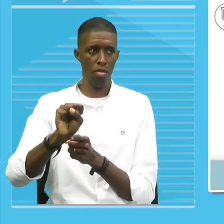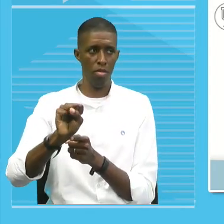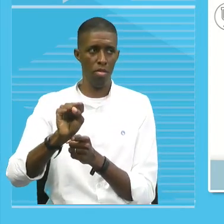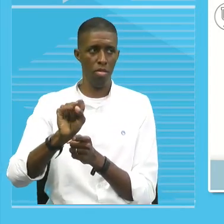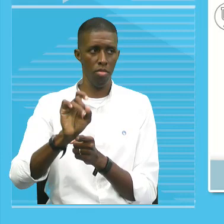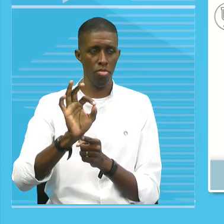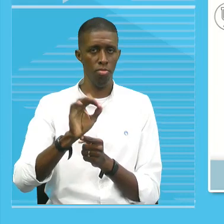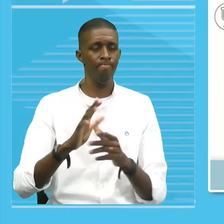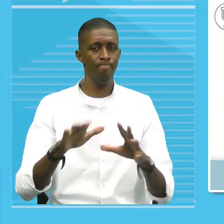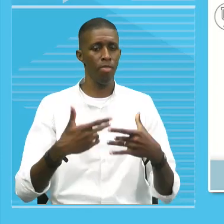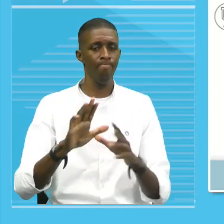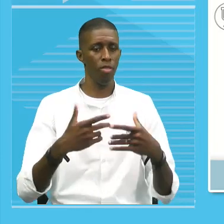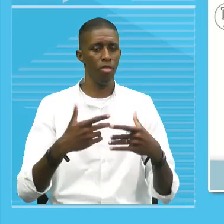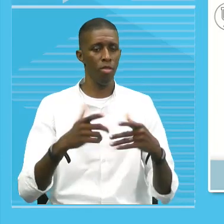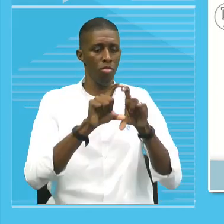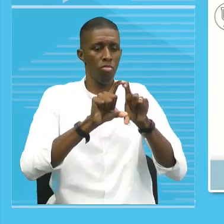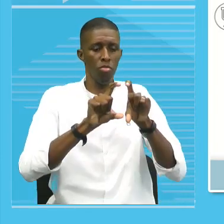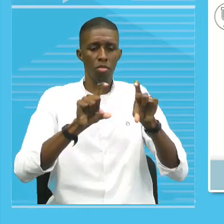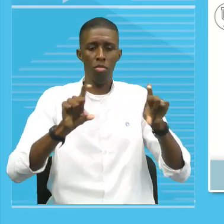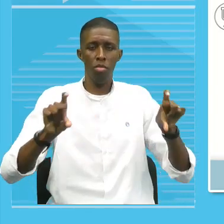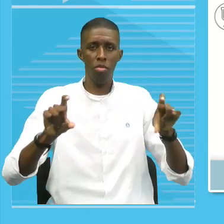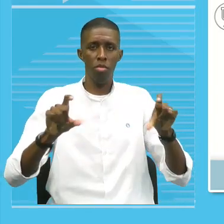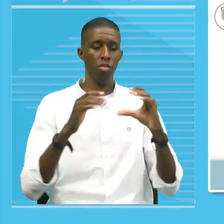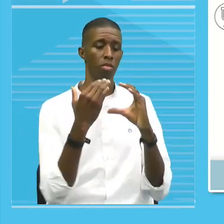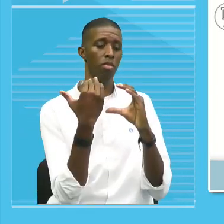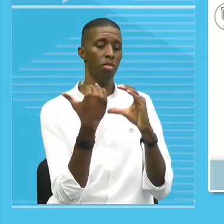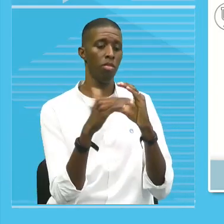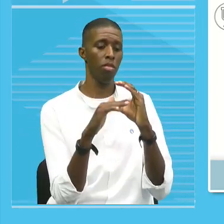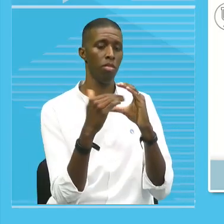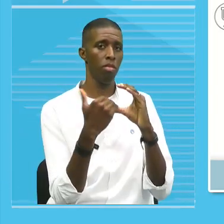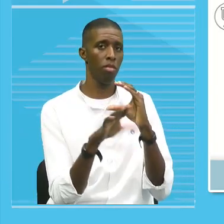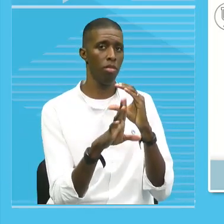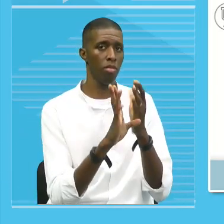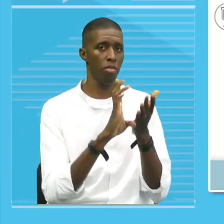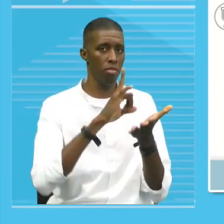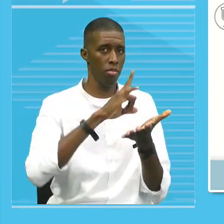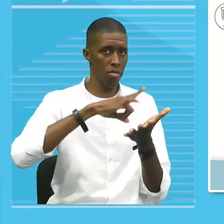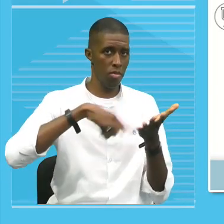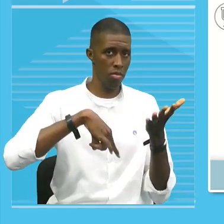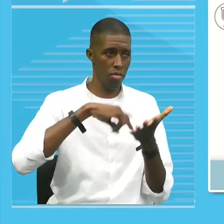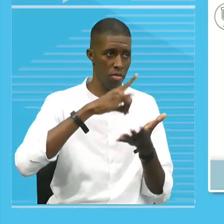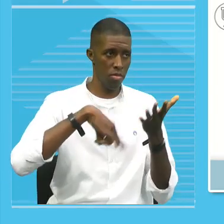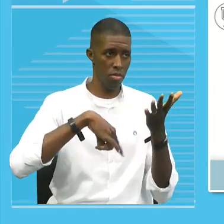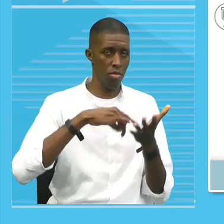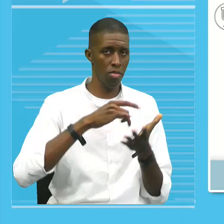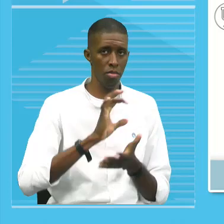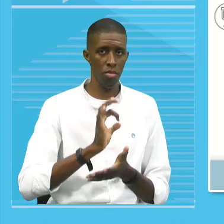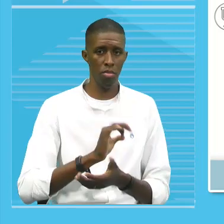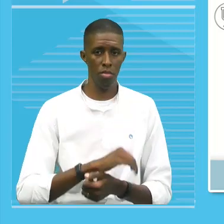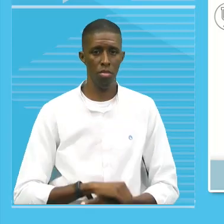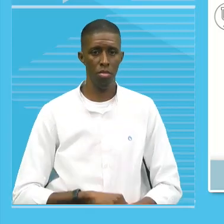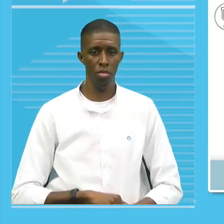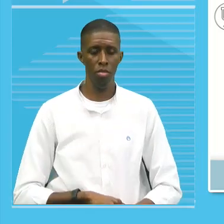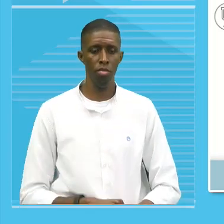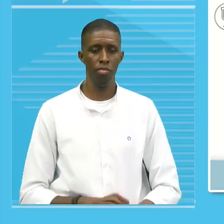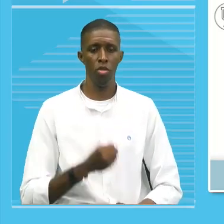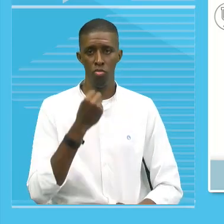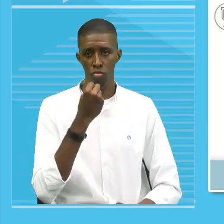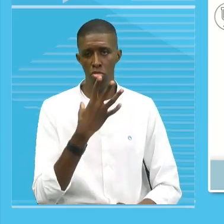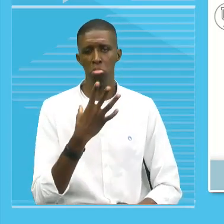documentos tá leis enviamos os documentos perfeito muito